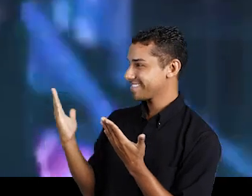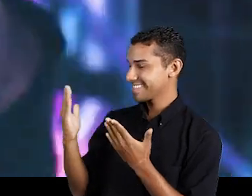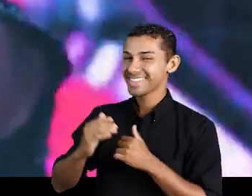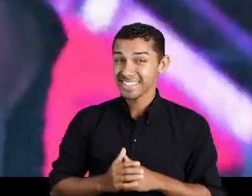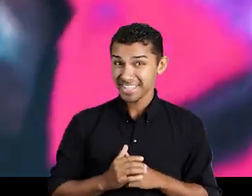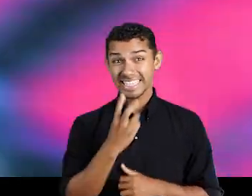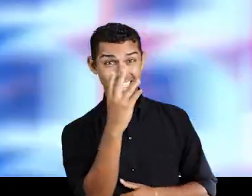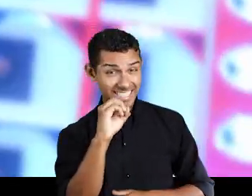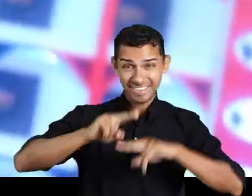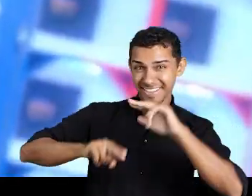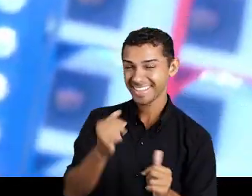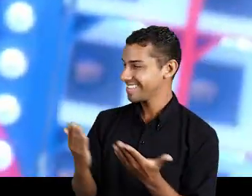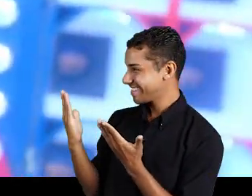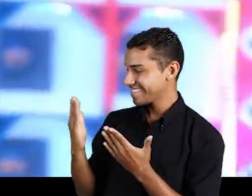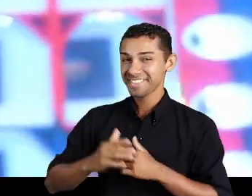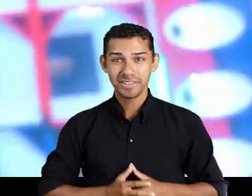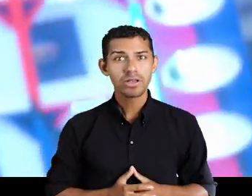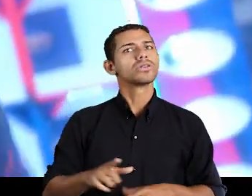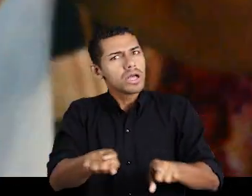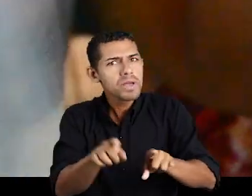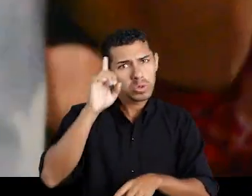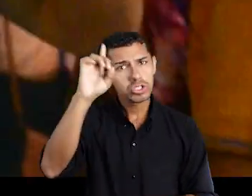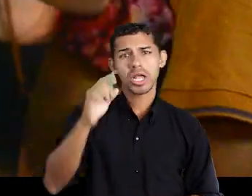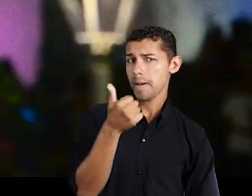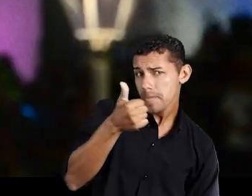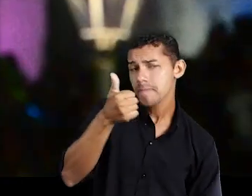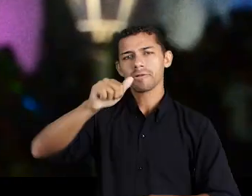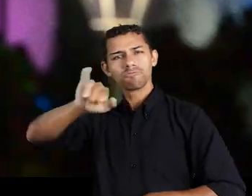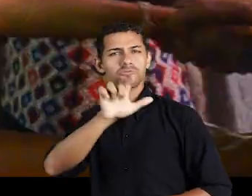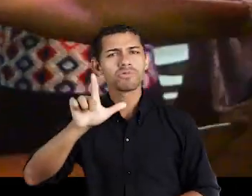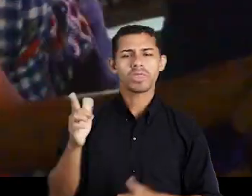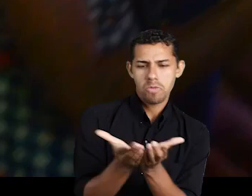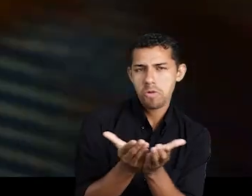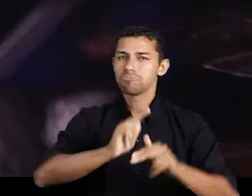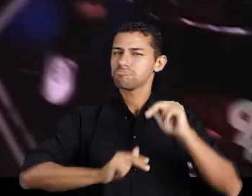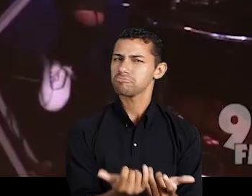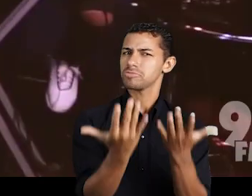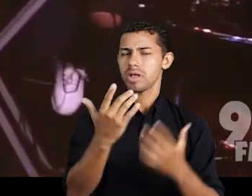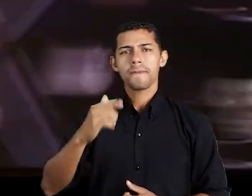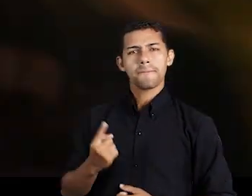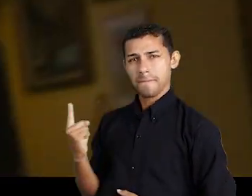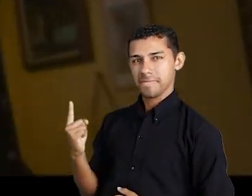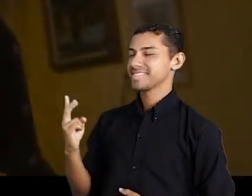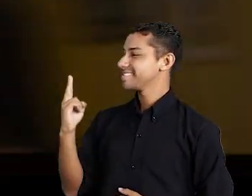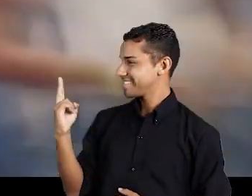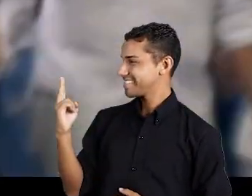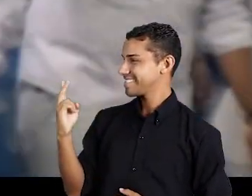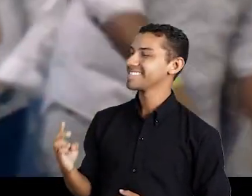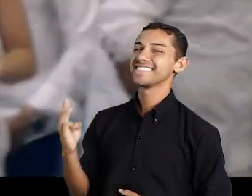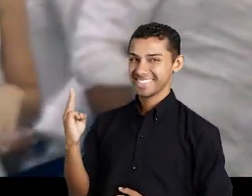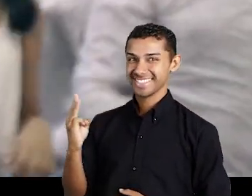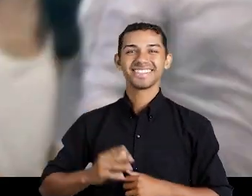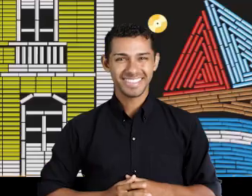junho, Joelma. 30 de junho, Felipe Amorim. No dia 1º de julho, vem aí o Arraial Gospel. Paulo Neto, Preto no Branco